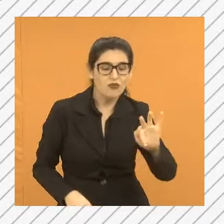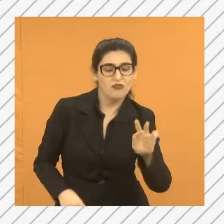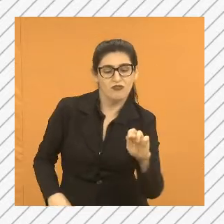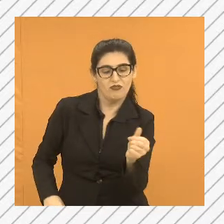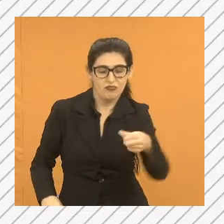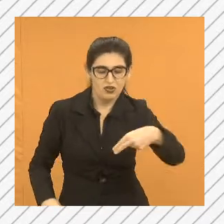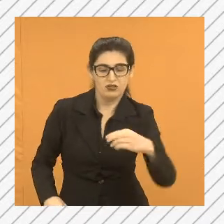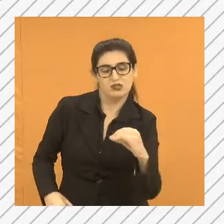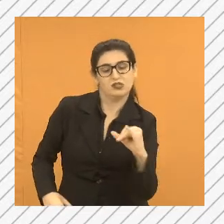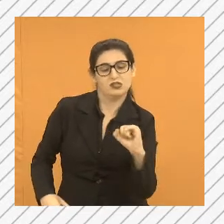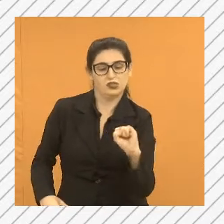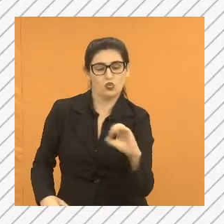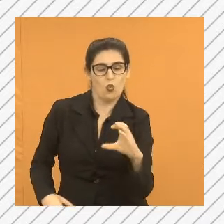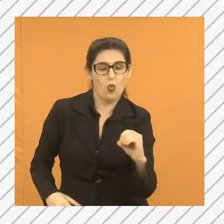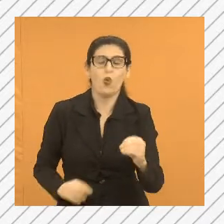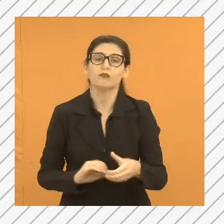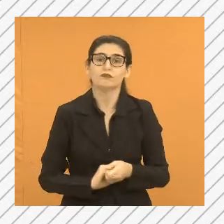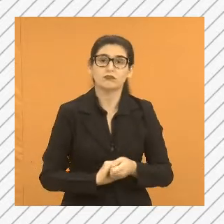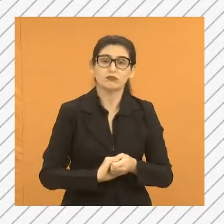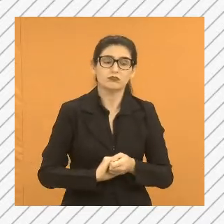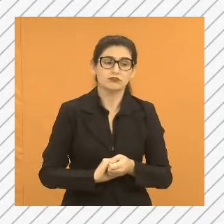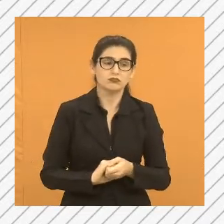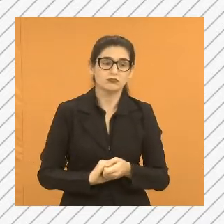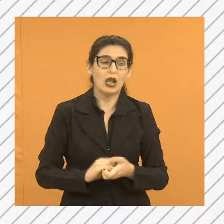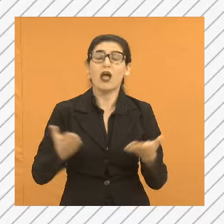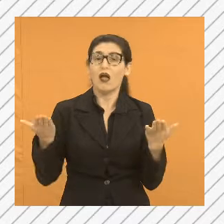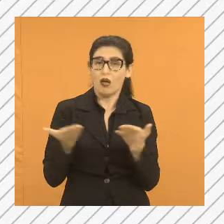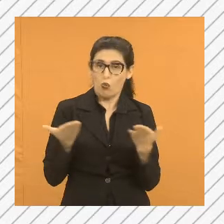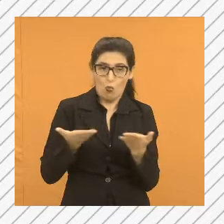Passamos agora à produção de serviços.